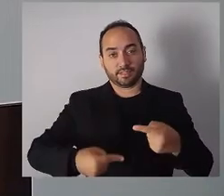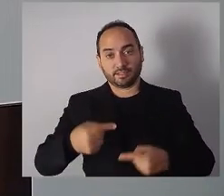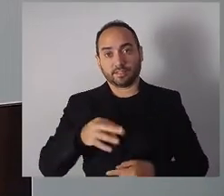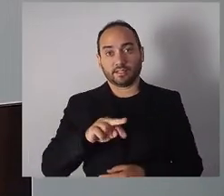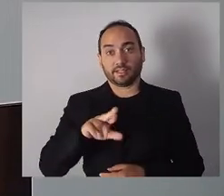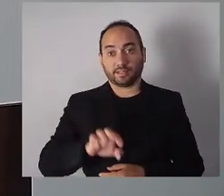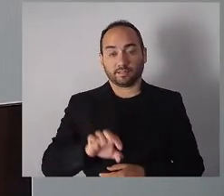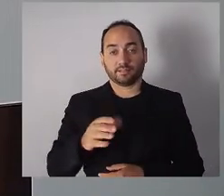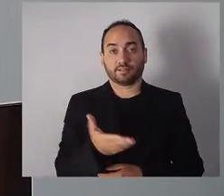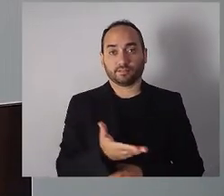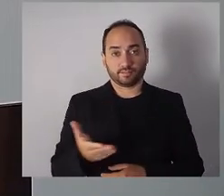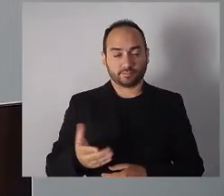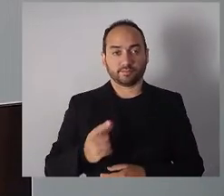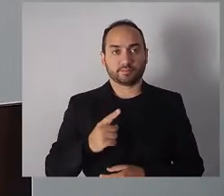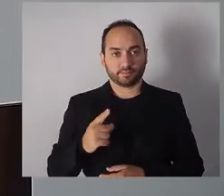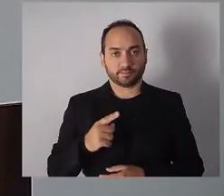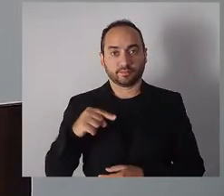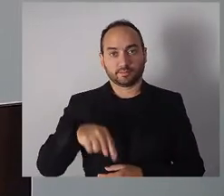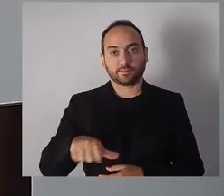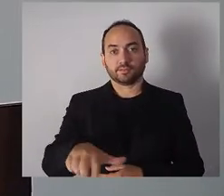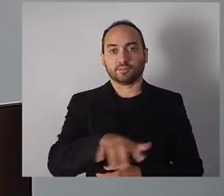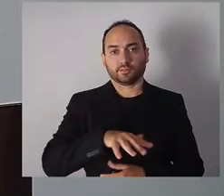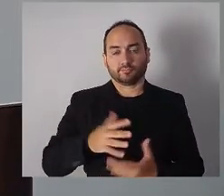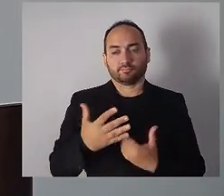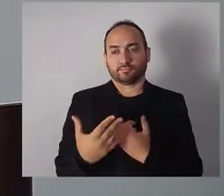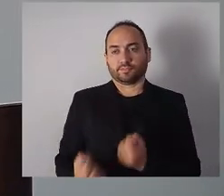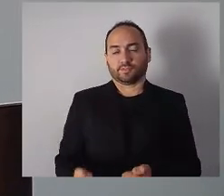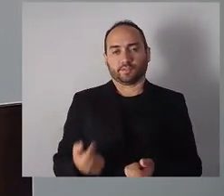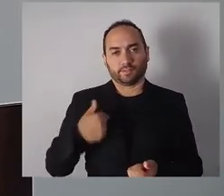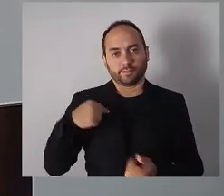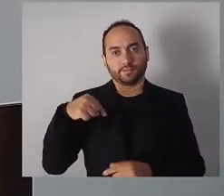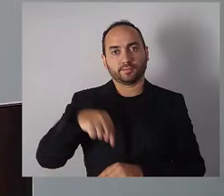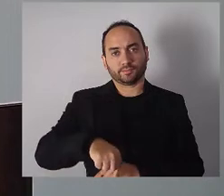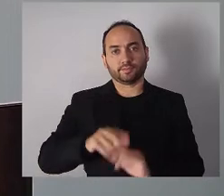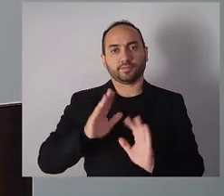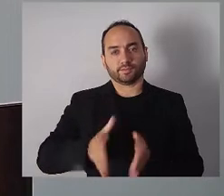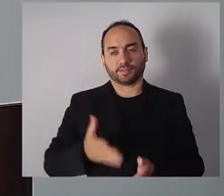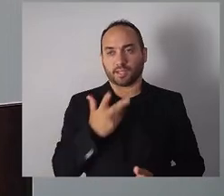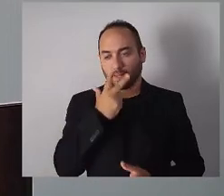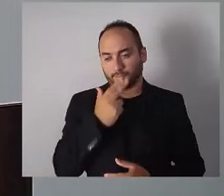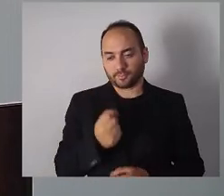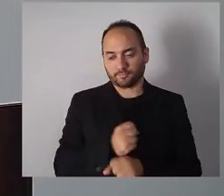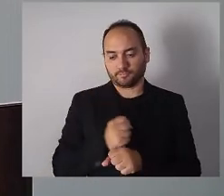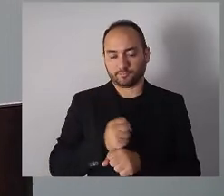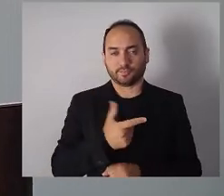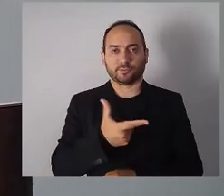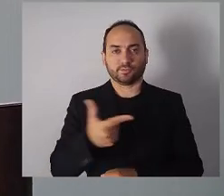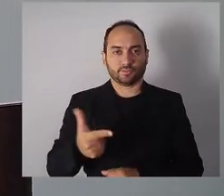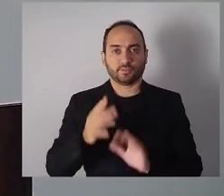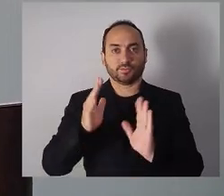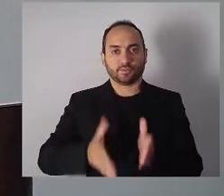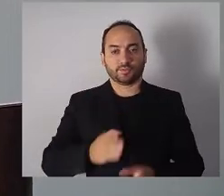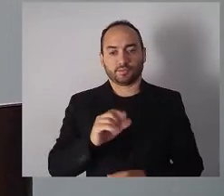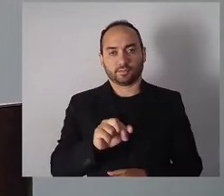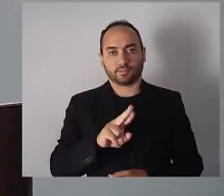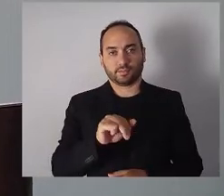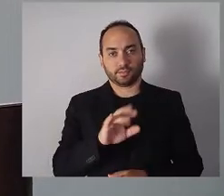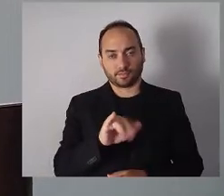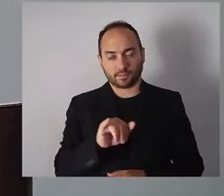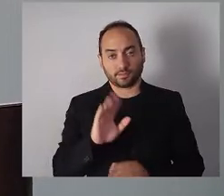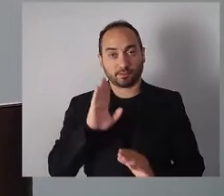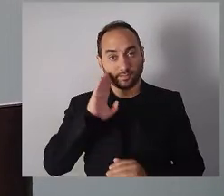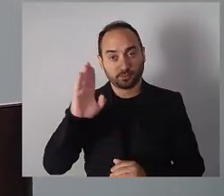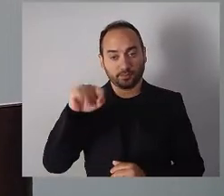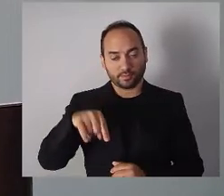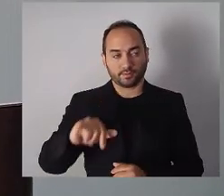TRE, nessa terra que me acolheu e que eu já tenho como minha há 22 anos, o Cariri, em especial